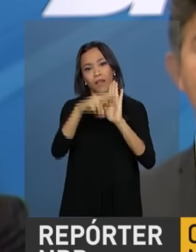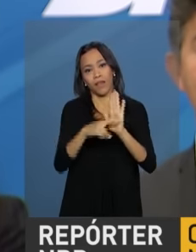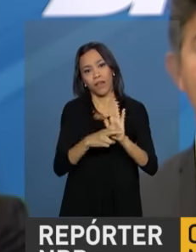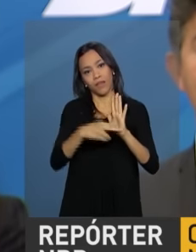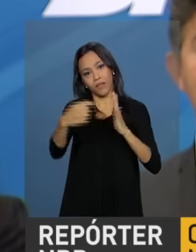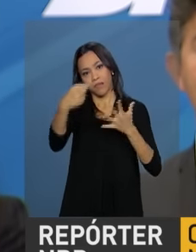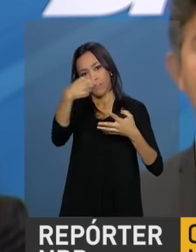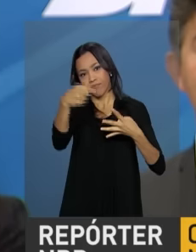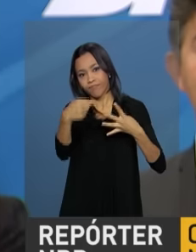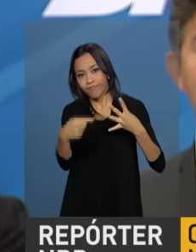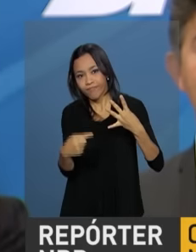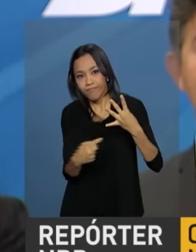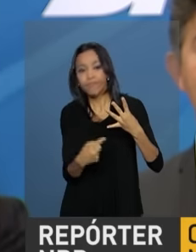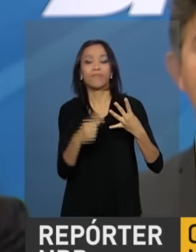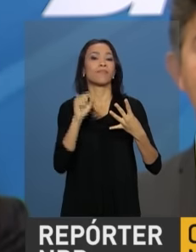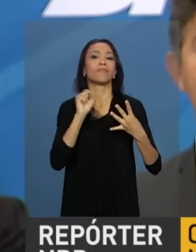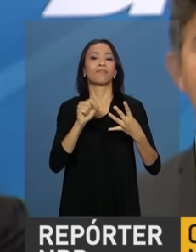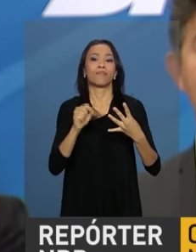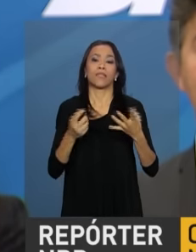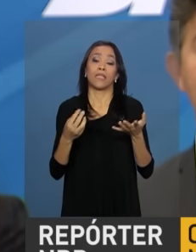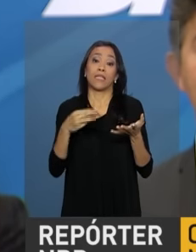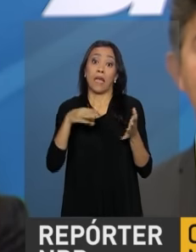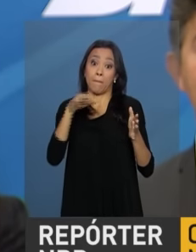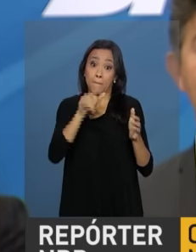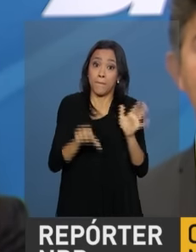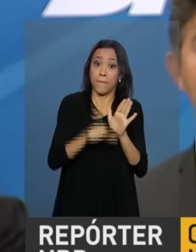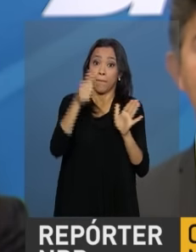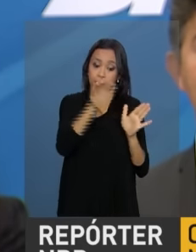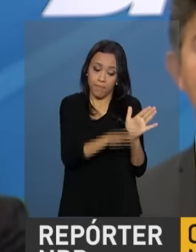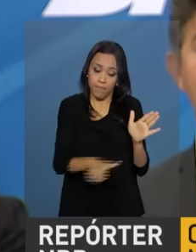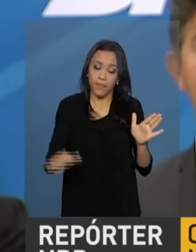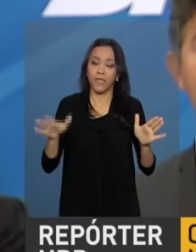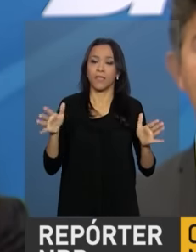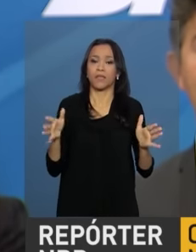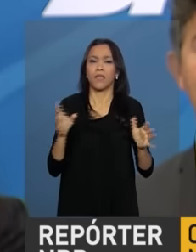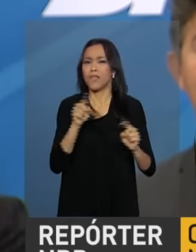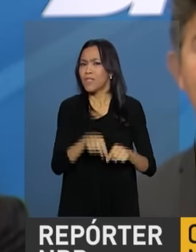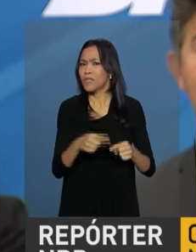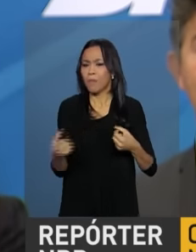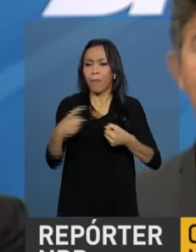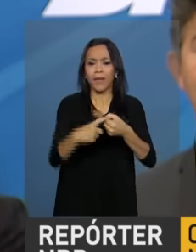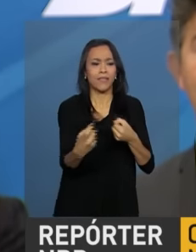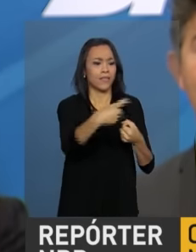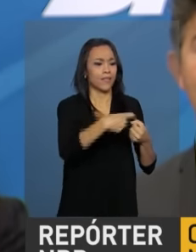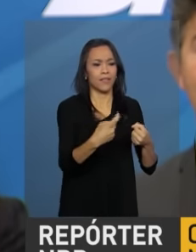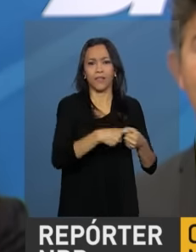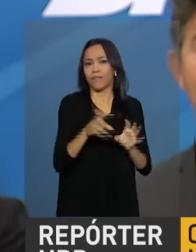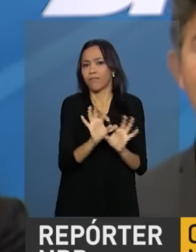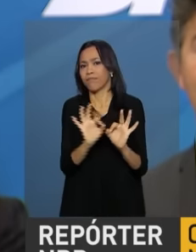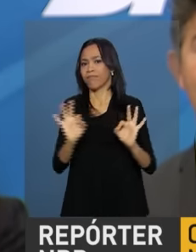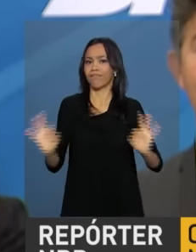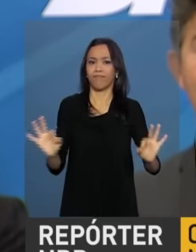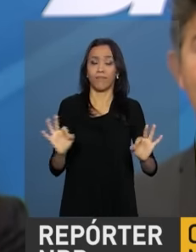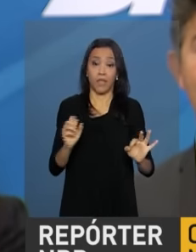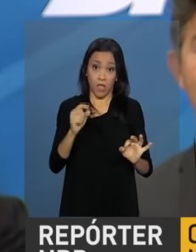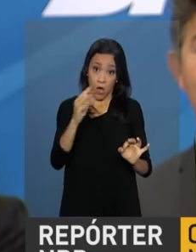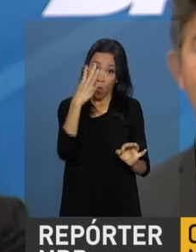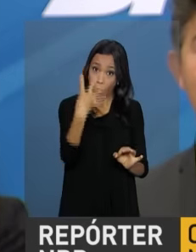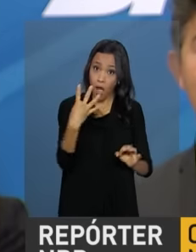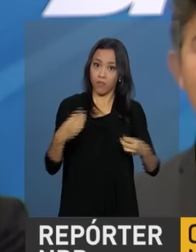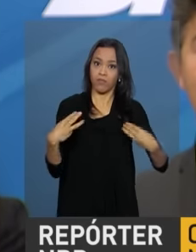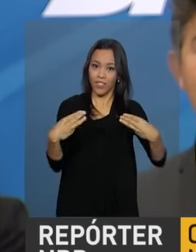Legal da Primeira Infância. Sua execução será feita numa parceria imprescindível com programas de mais quatro